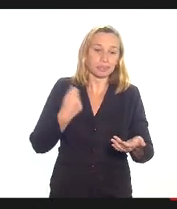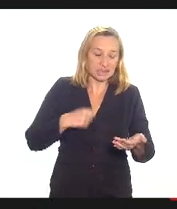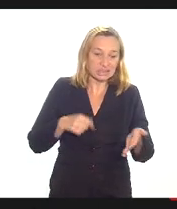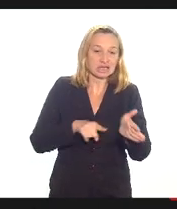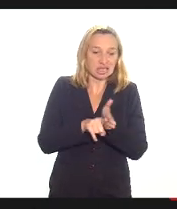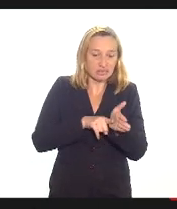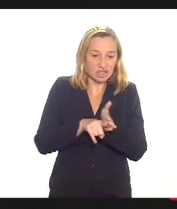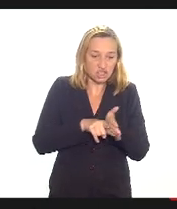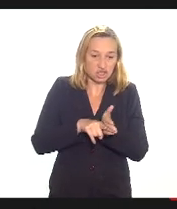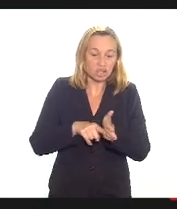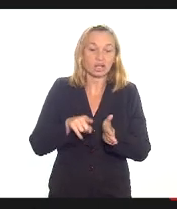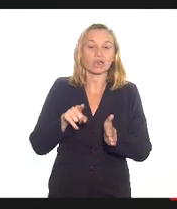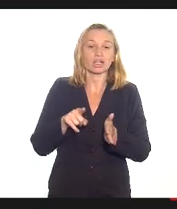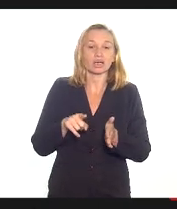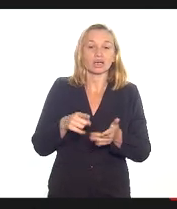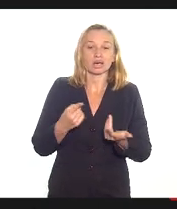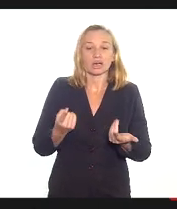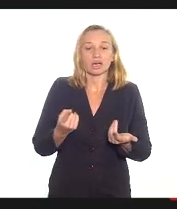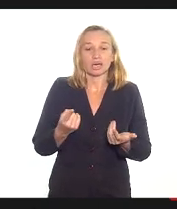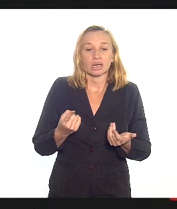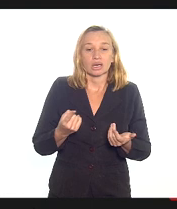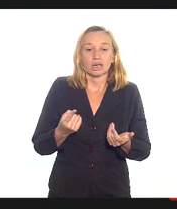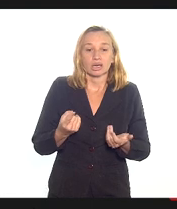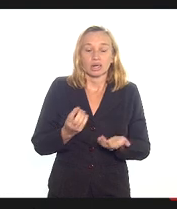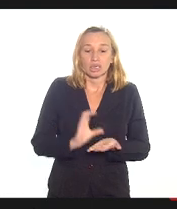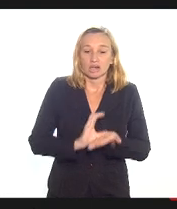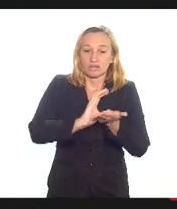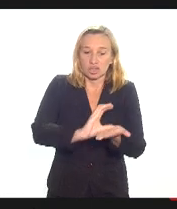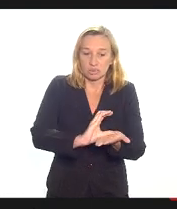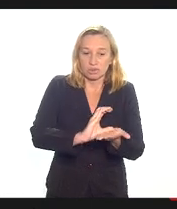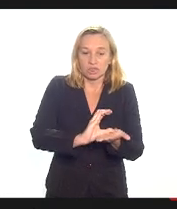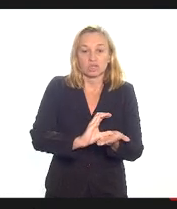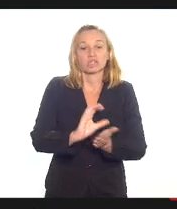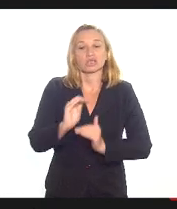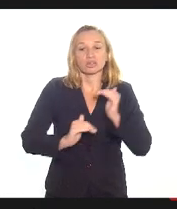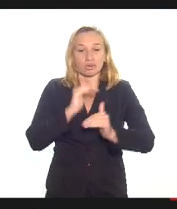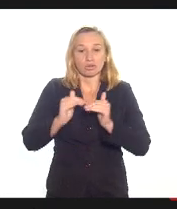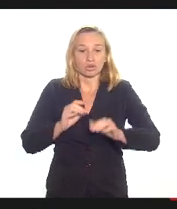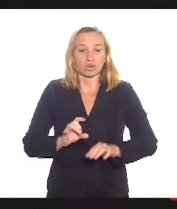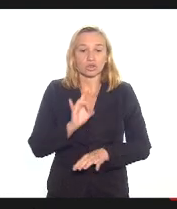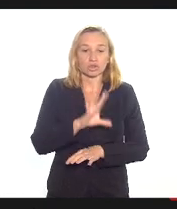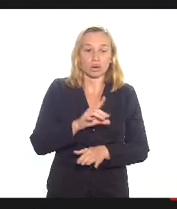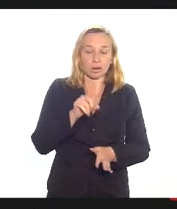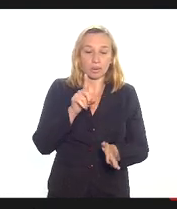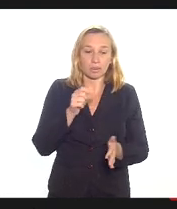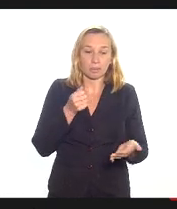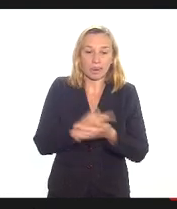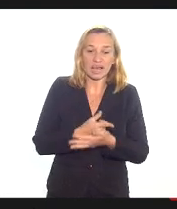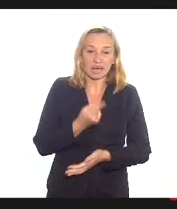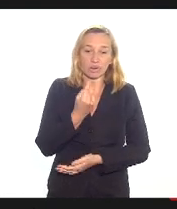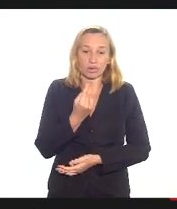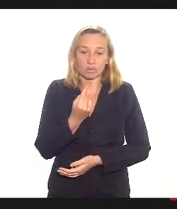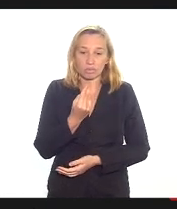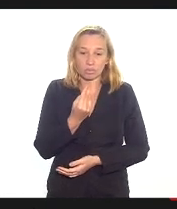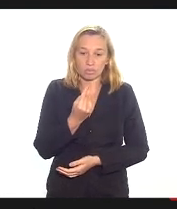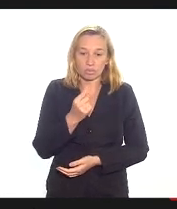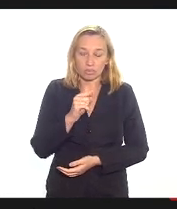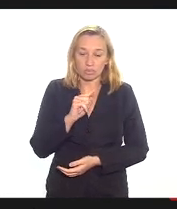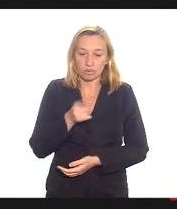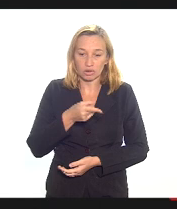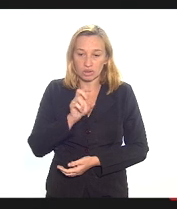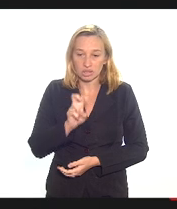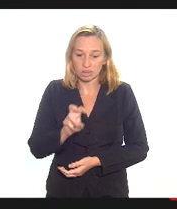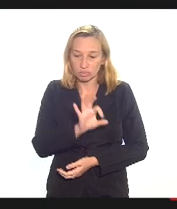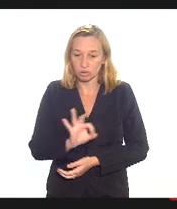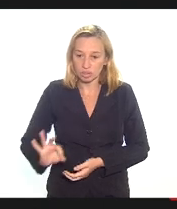em pesquisa e desenvolvimento. Esses campos, por exemplo, eles só pagam 0,5%, porque eles só